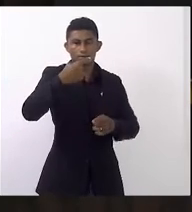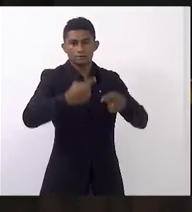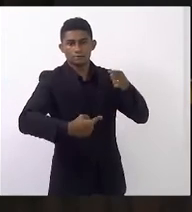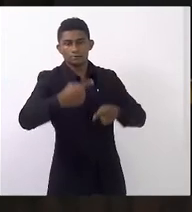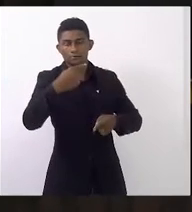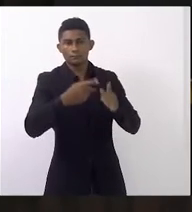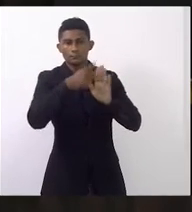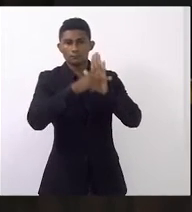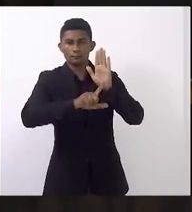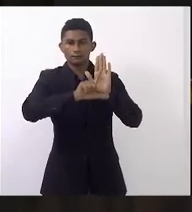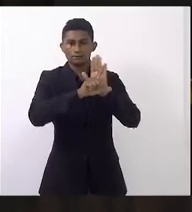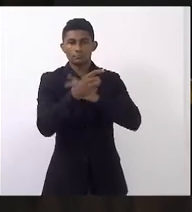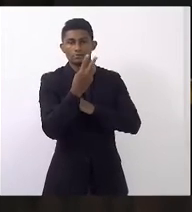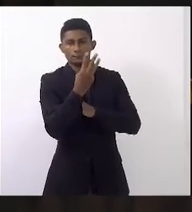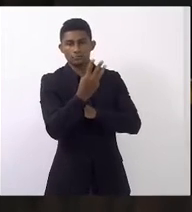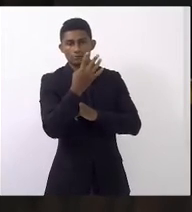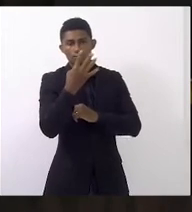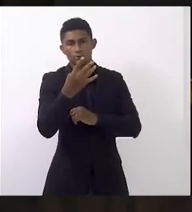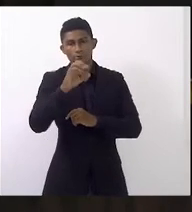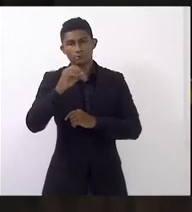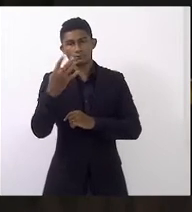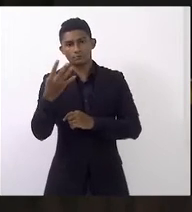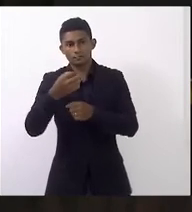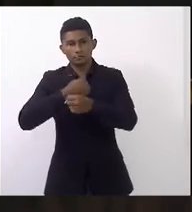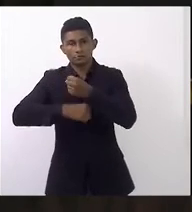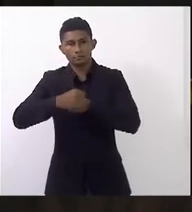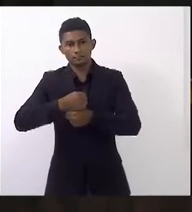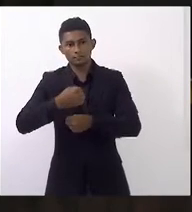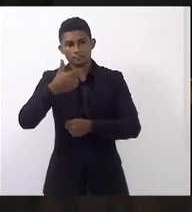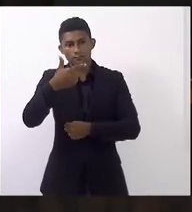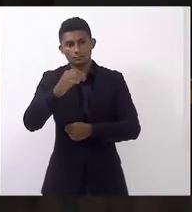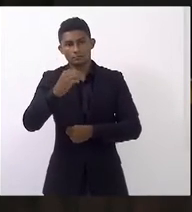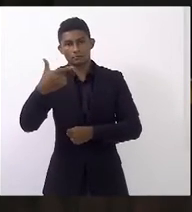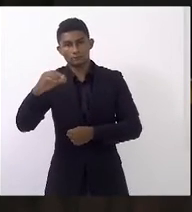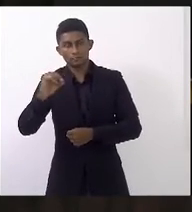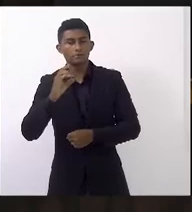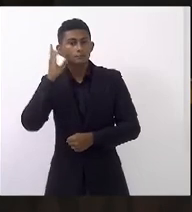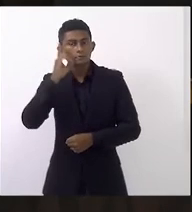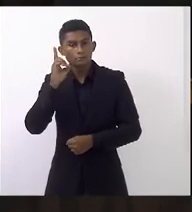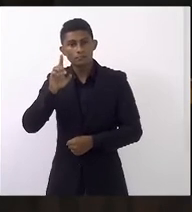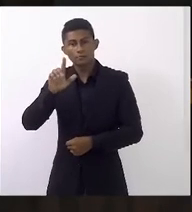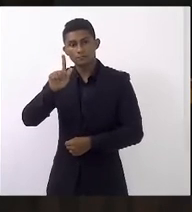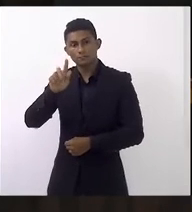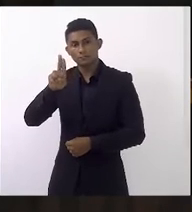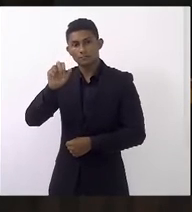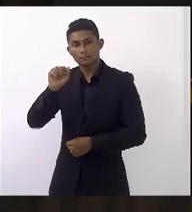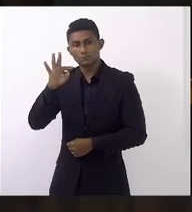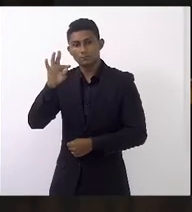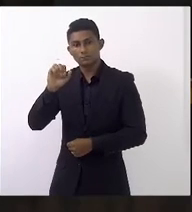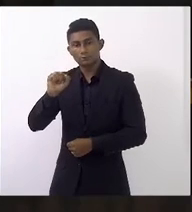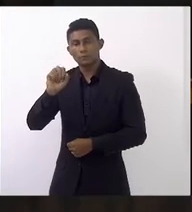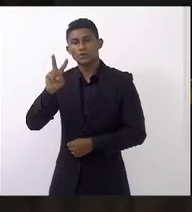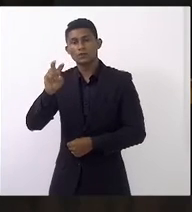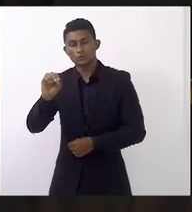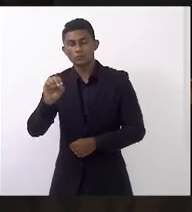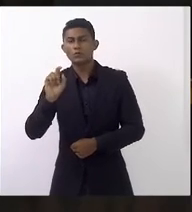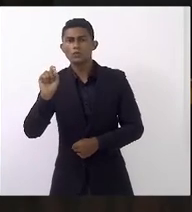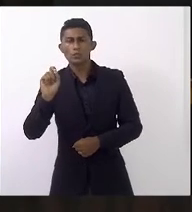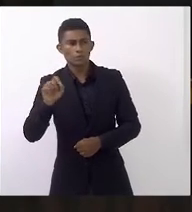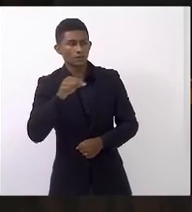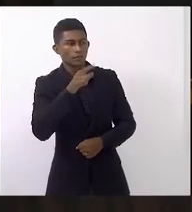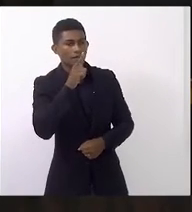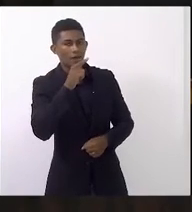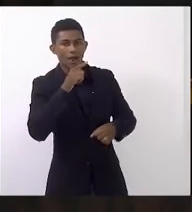de lei 3.404 de 2020, de autoria do deputado Gustavo Schmidt, que determina o tombamento da Lagoa